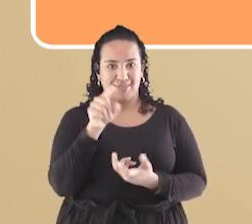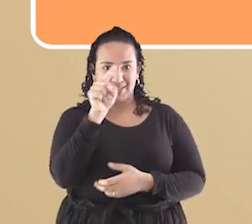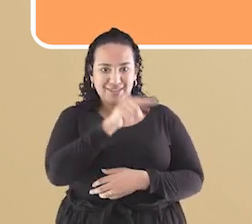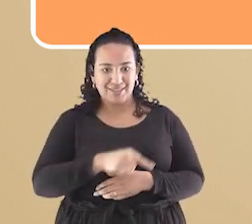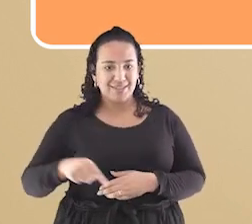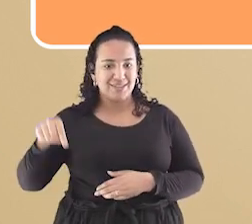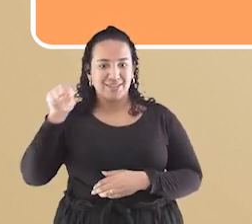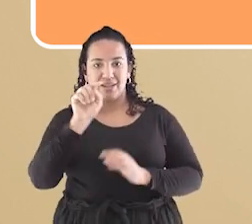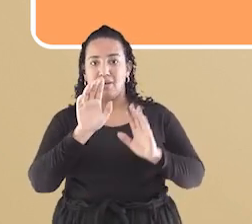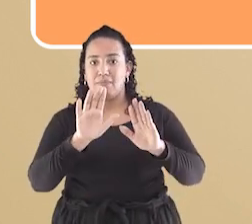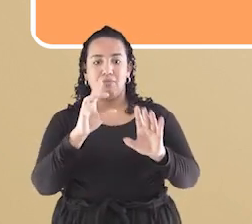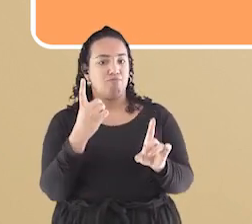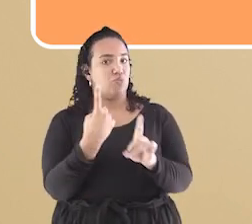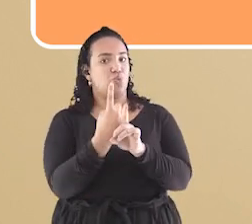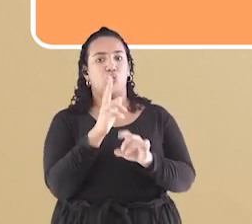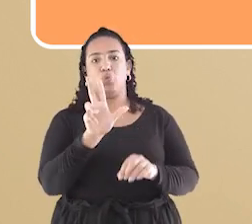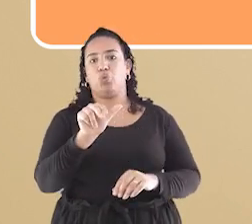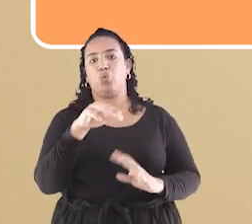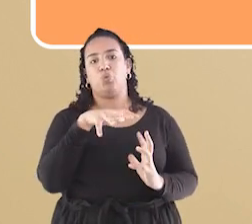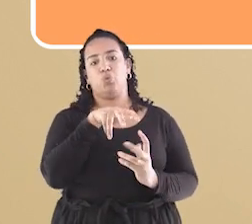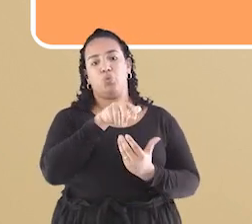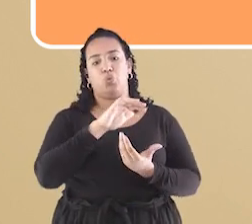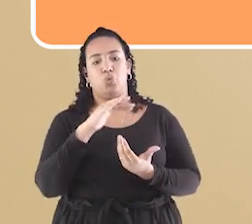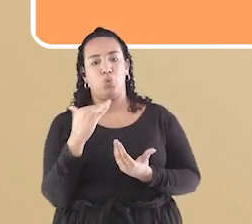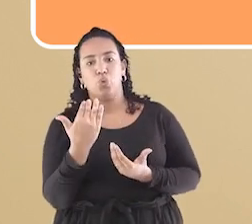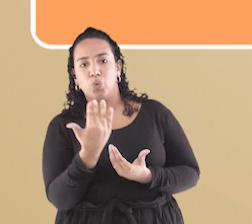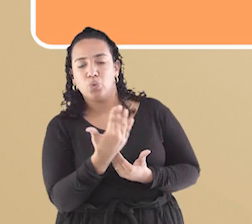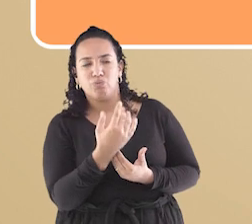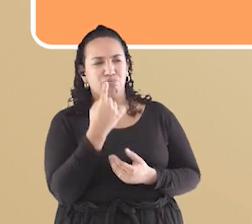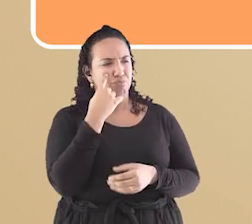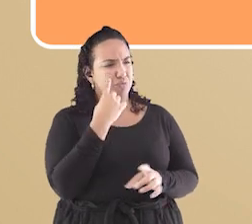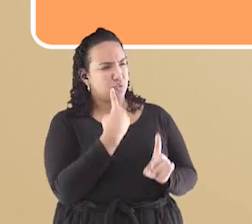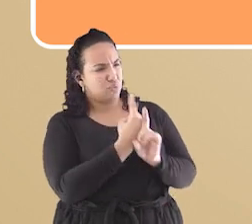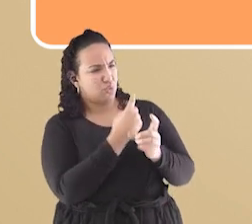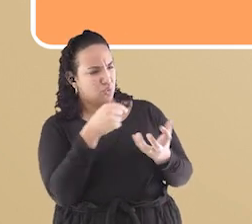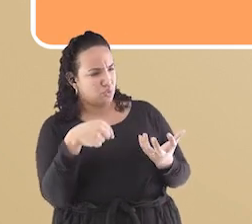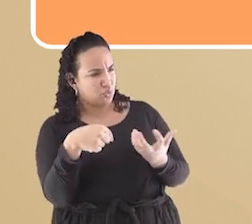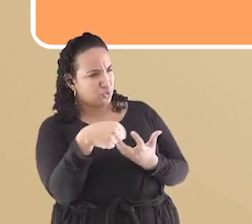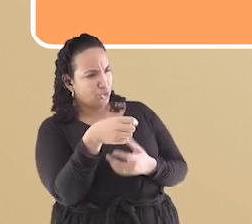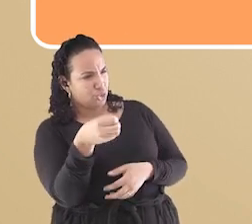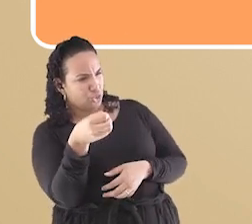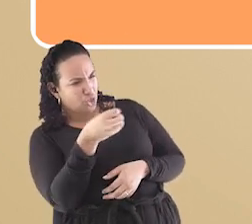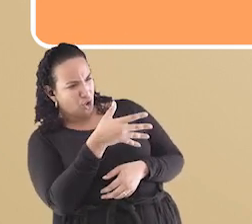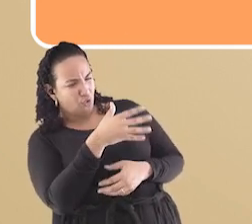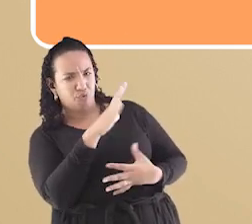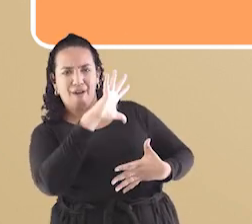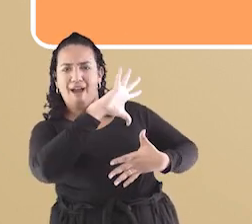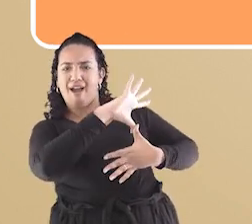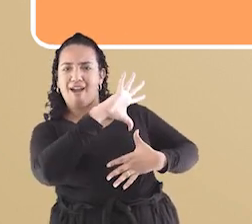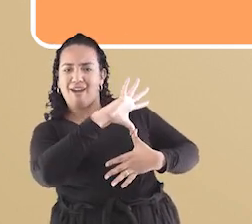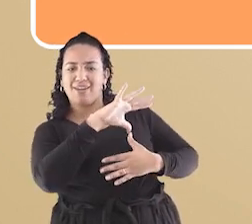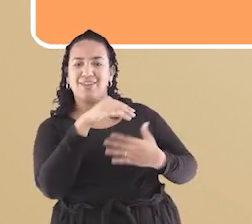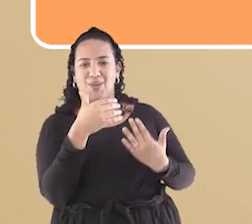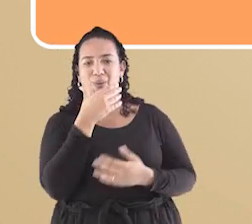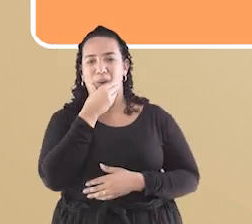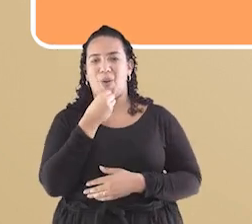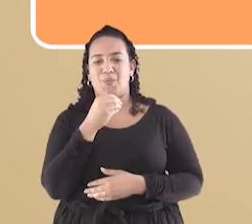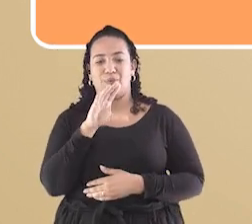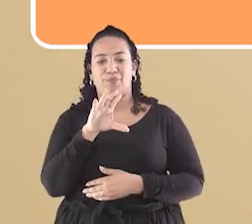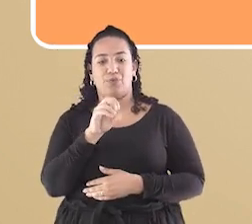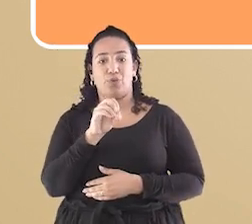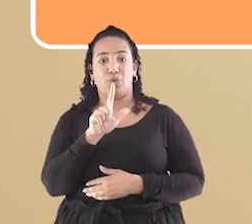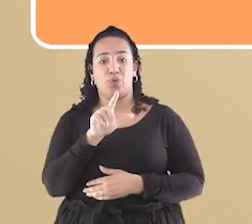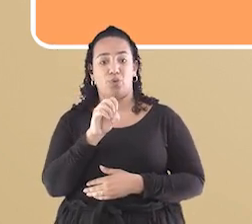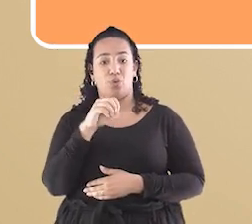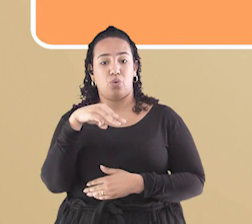chegou ao Oriente. No meio do caminho, ele deu de cara com um novo continente, a América. E foi assim que Cristóvão Colombo descobriu